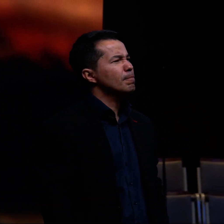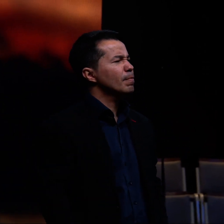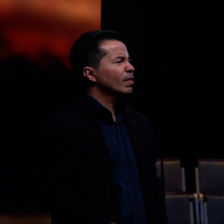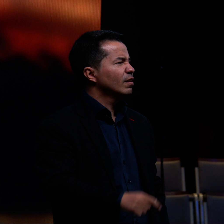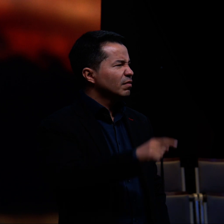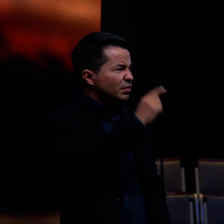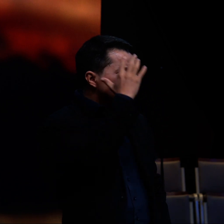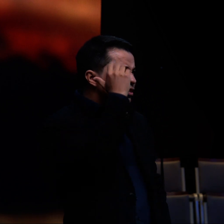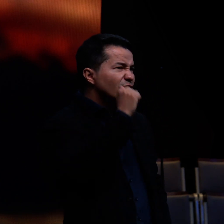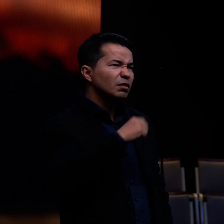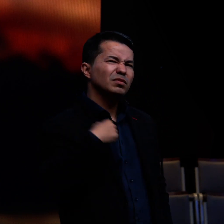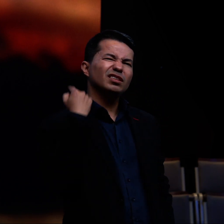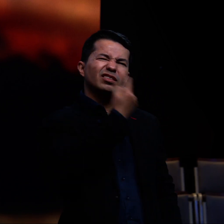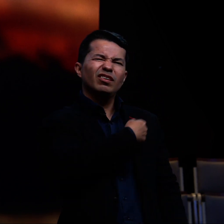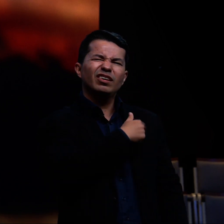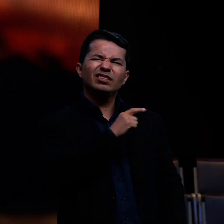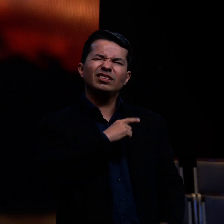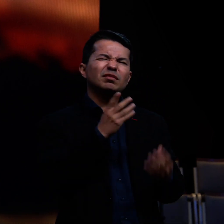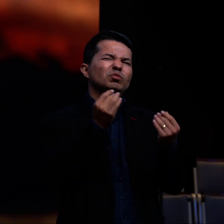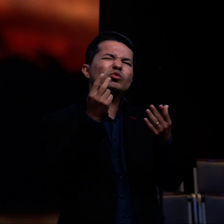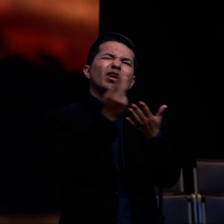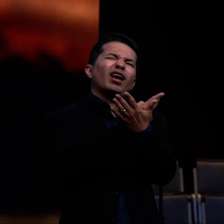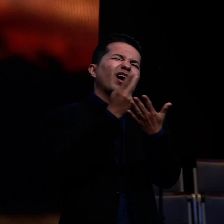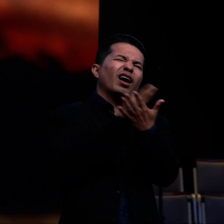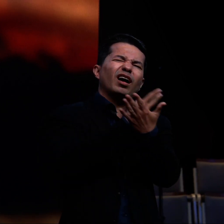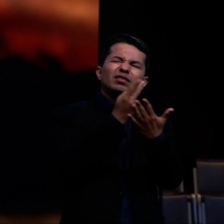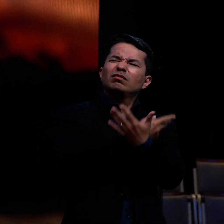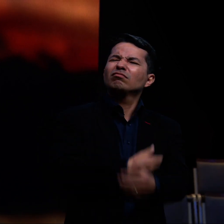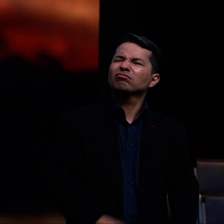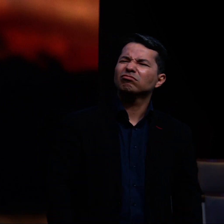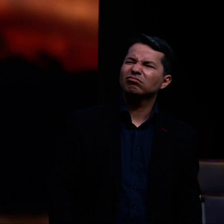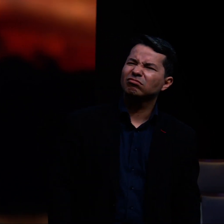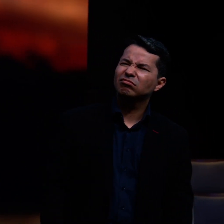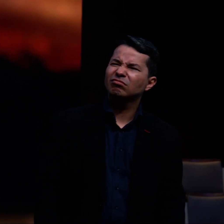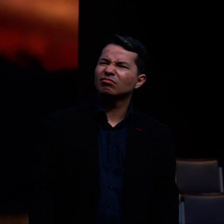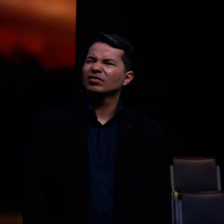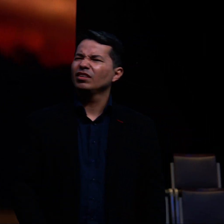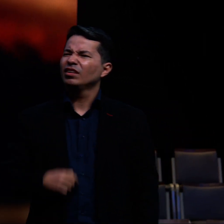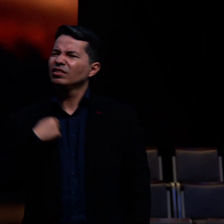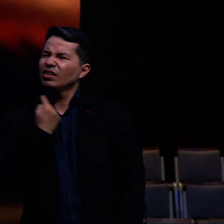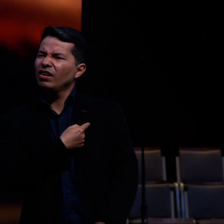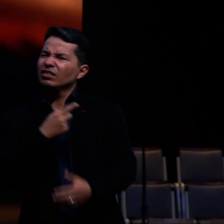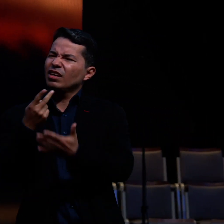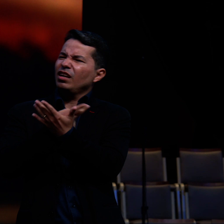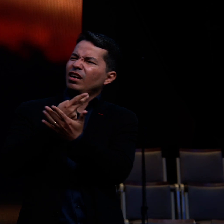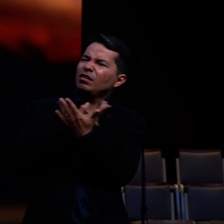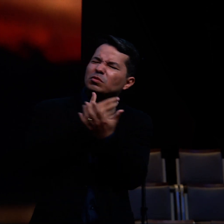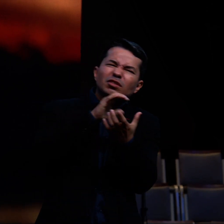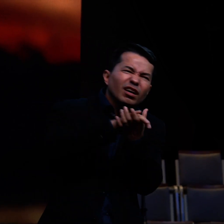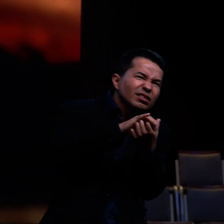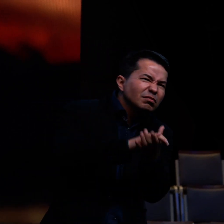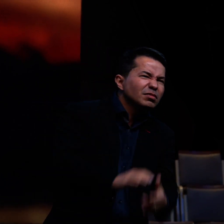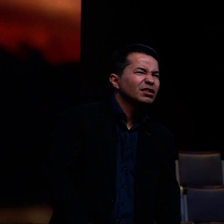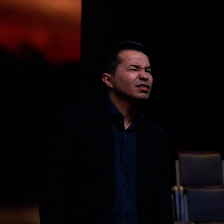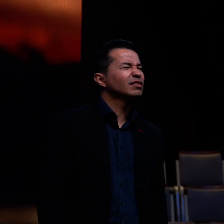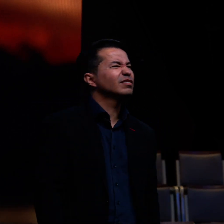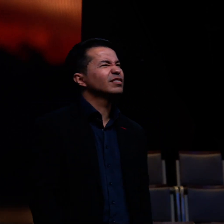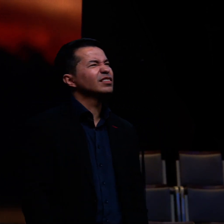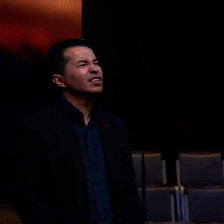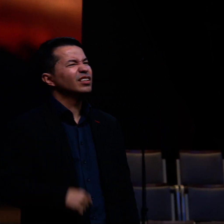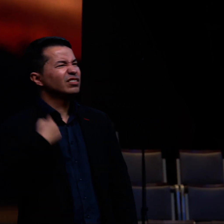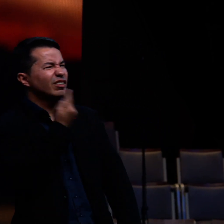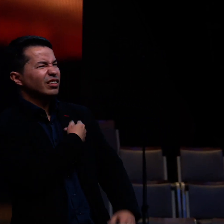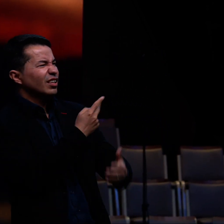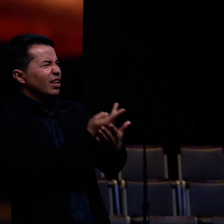vidas. Sabe, nós temos muitas coisas erradas. Nós erramos no